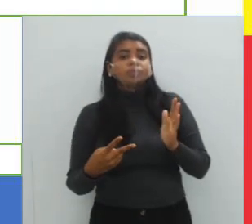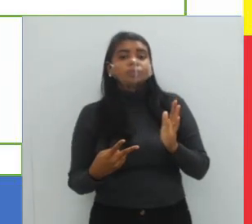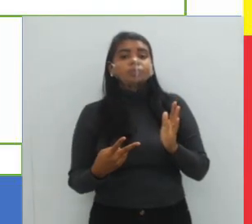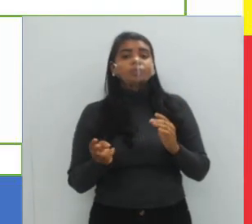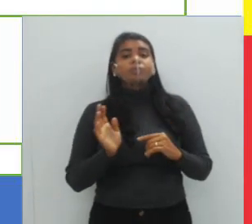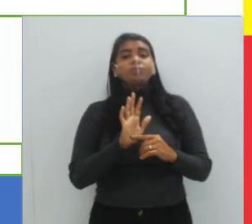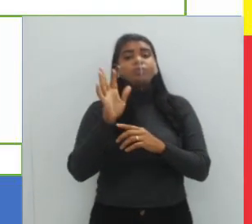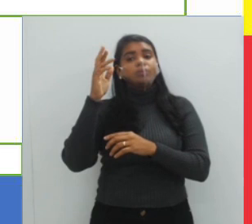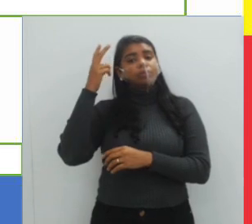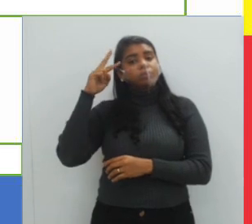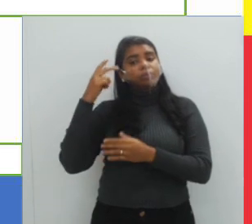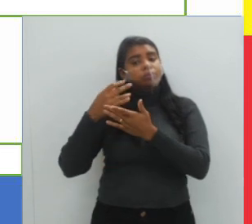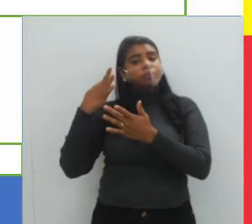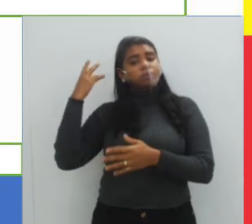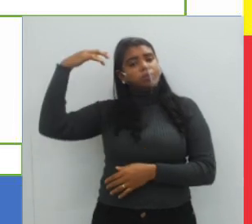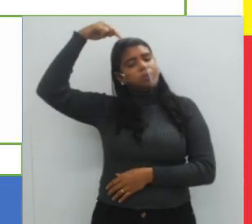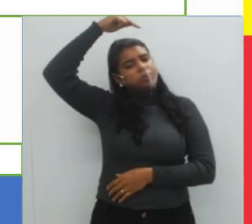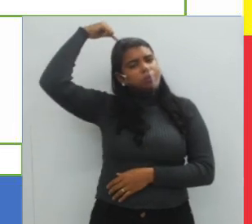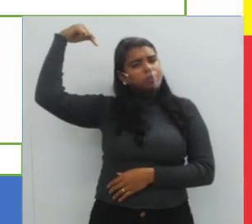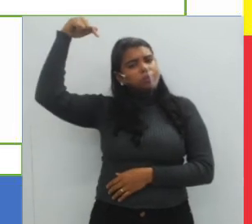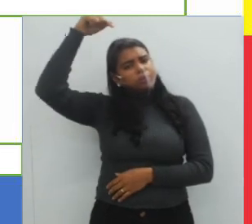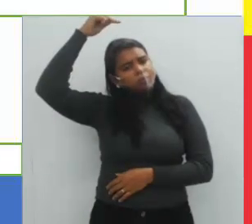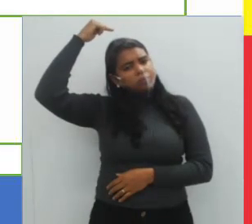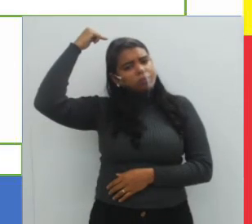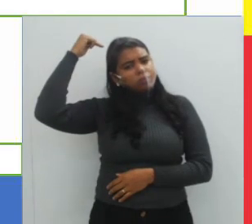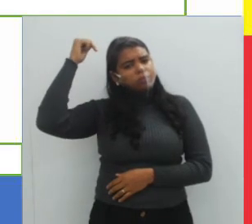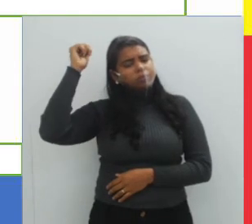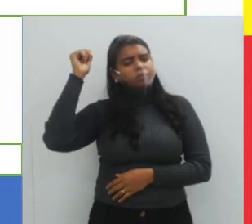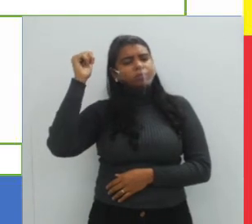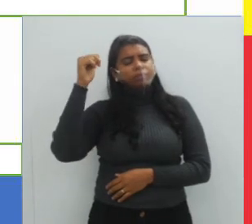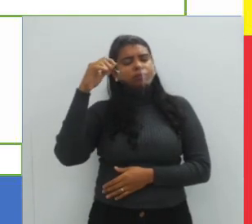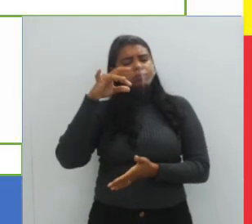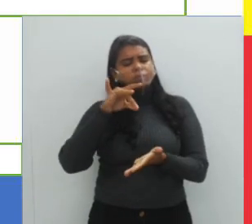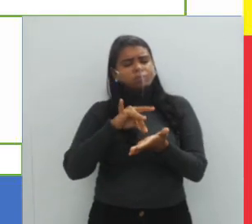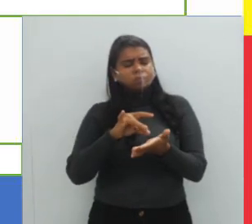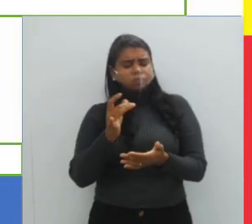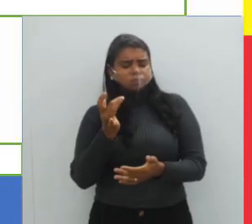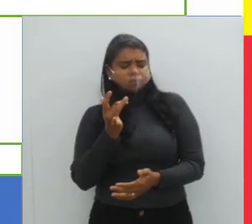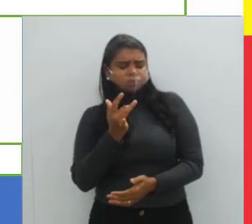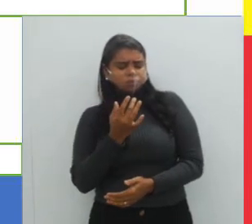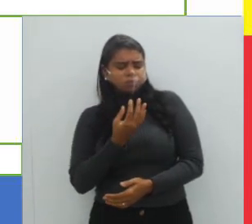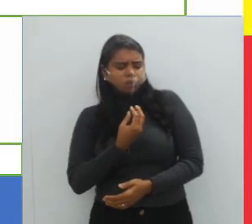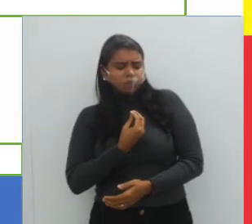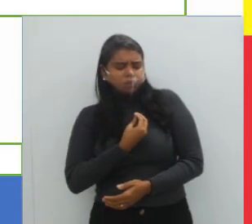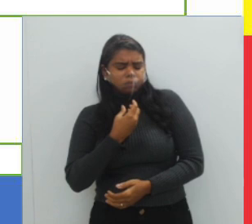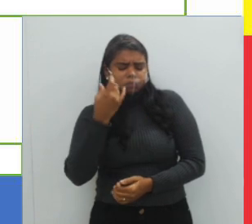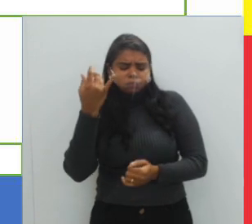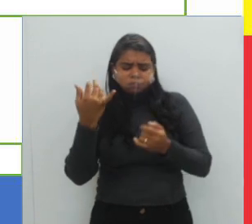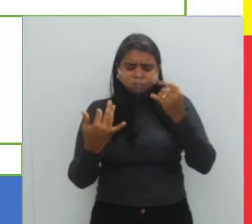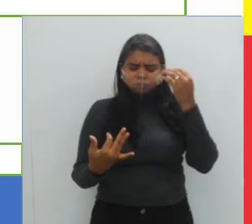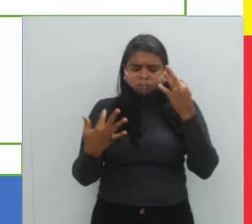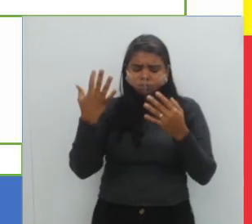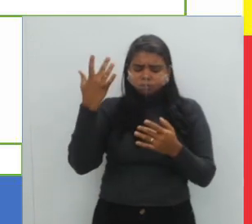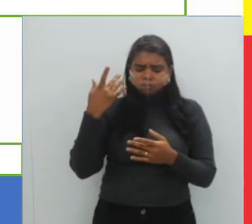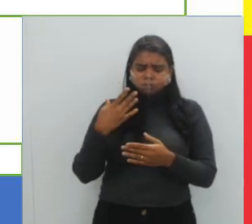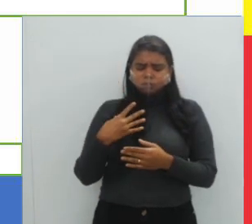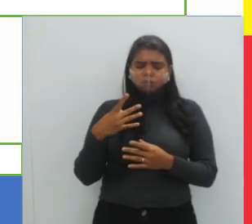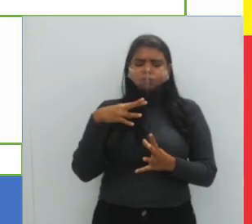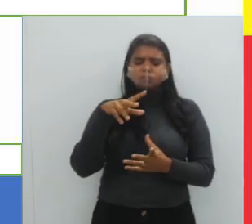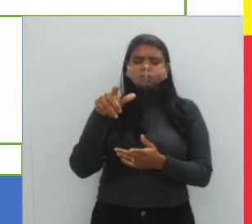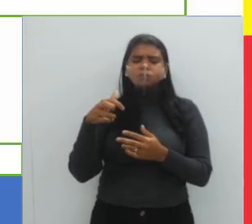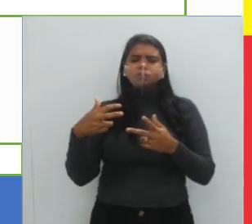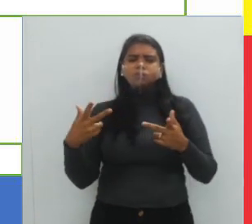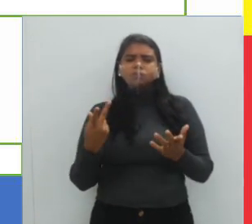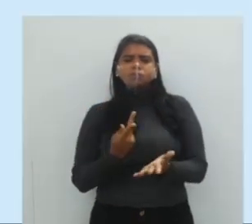tradições, simbolismos e histórias sagradas que se destinam a dar um sentido à vida ou a explicar a sua origem